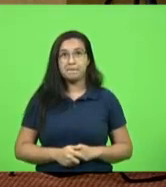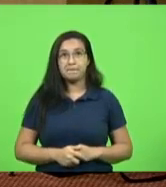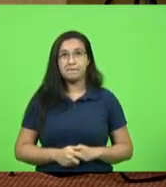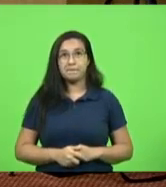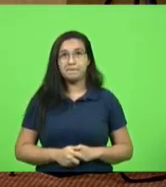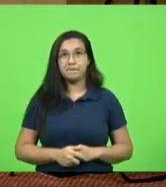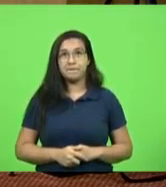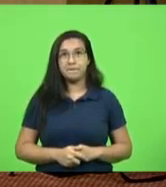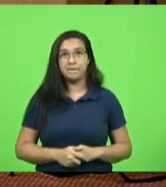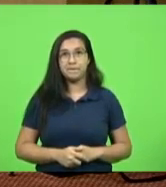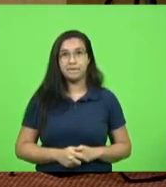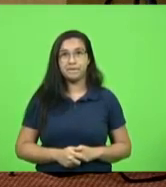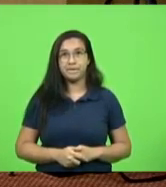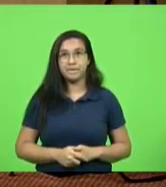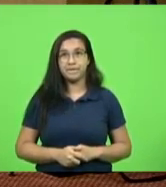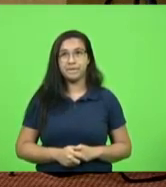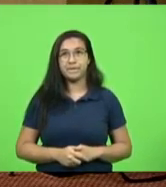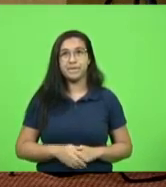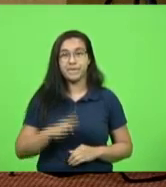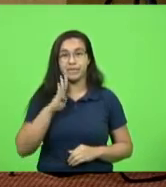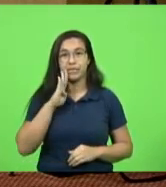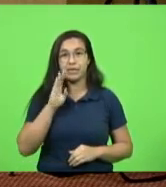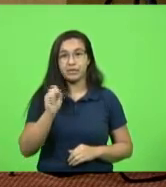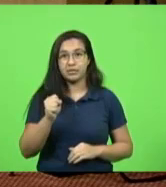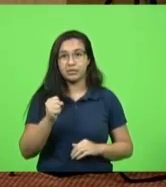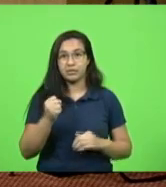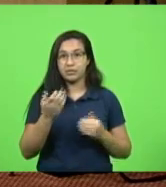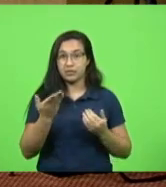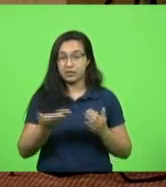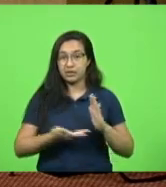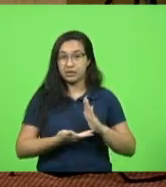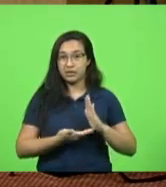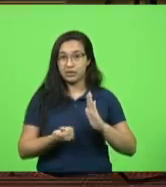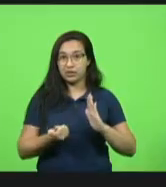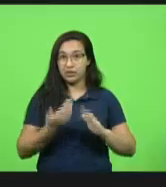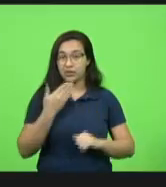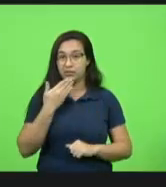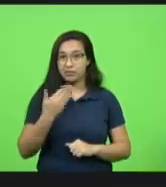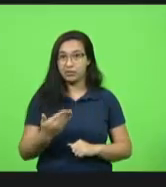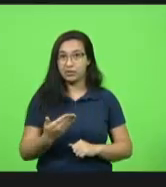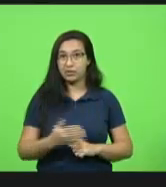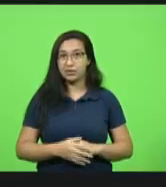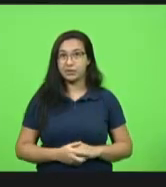Deputado Bruno Souza, Vossa Excelência está retirando o requerimento.